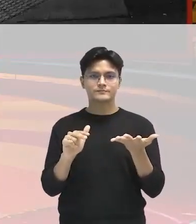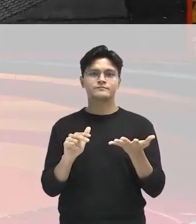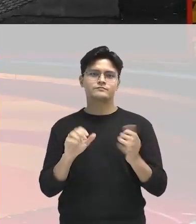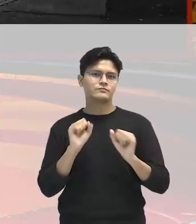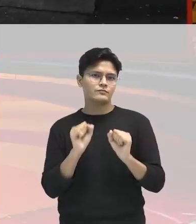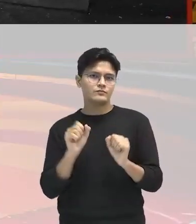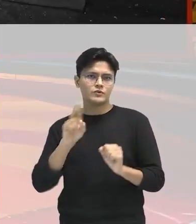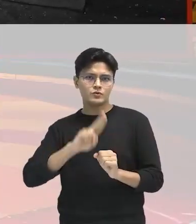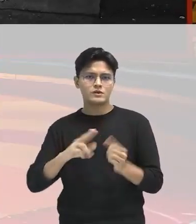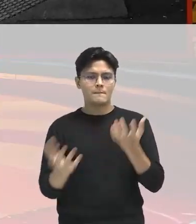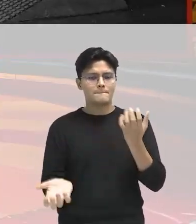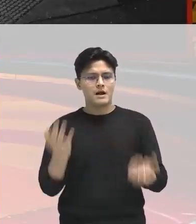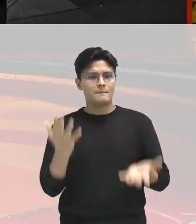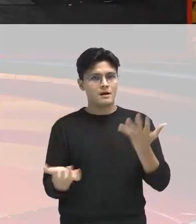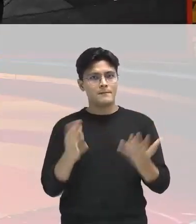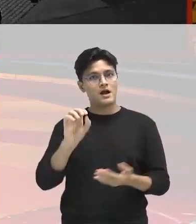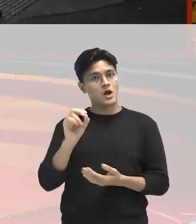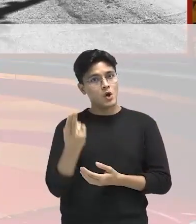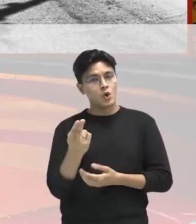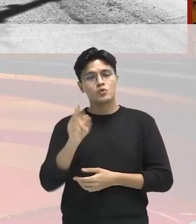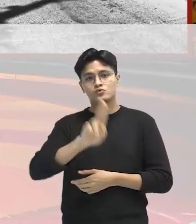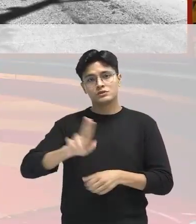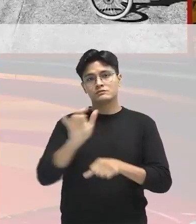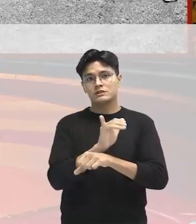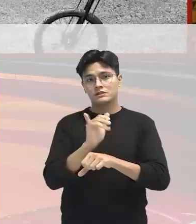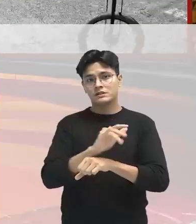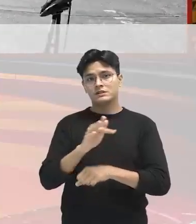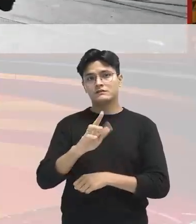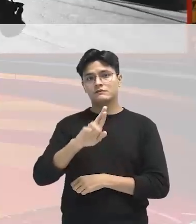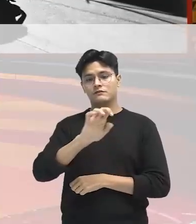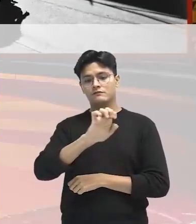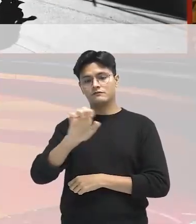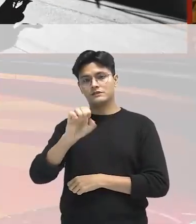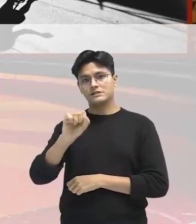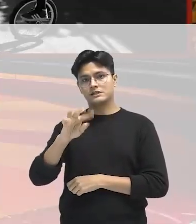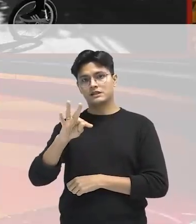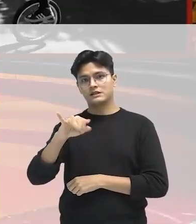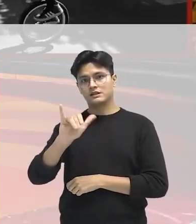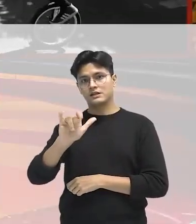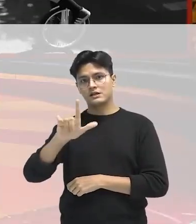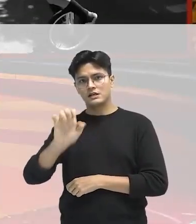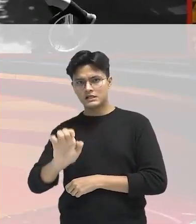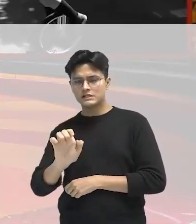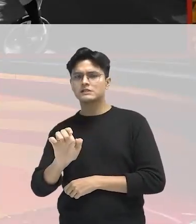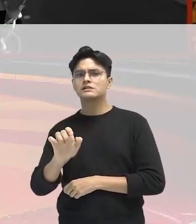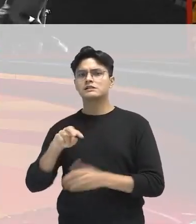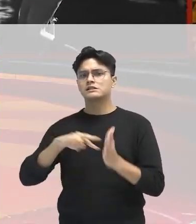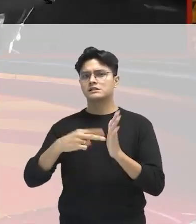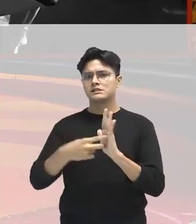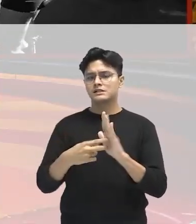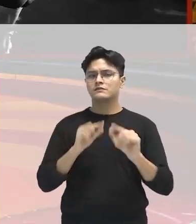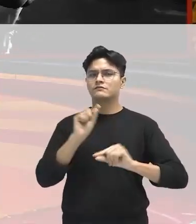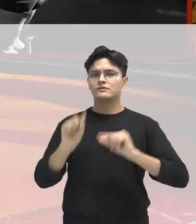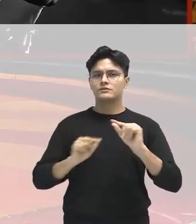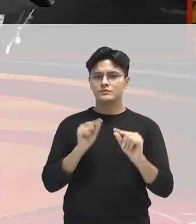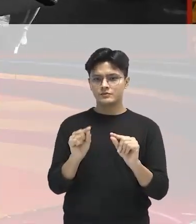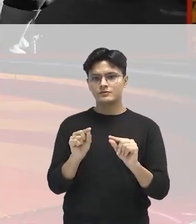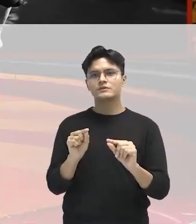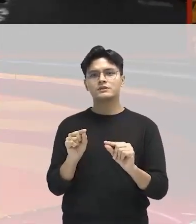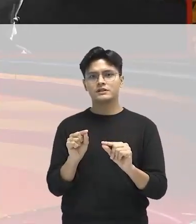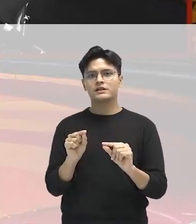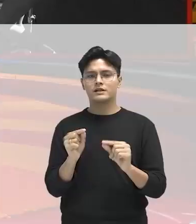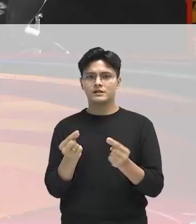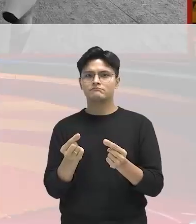ou fazendo freestyle. Isso que eu falei para vocês agora no finalzinho, são os estilos, as formas como eles